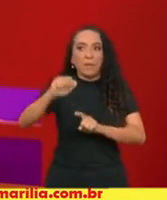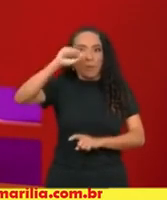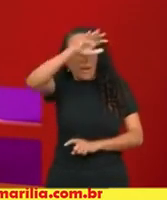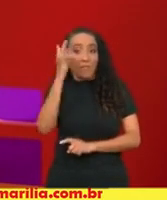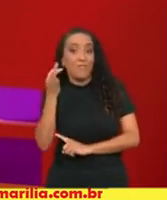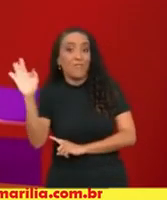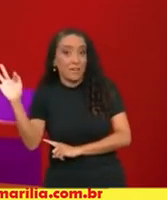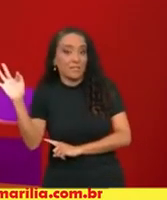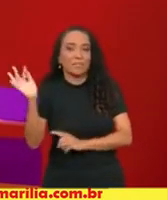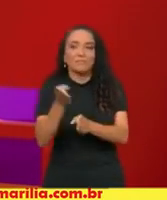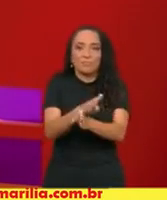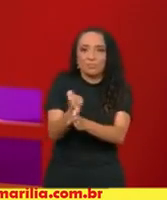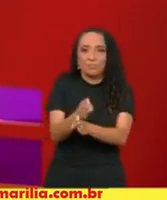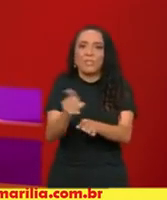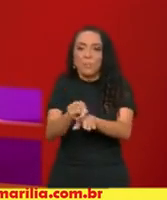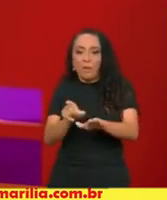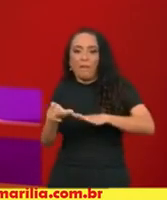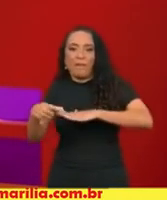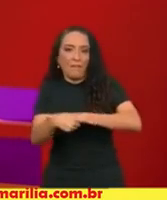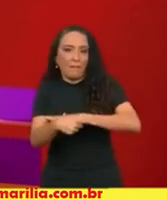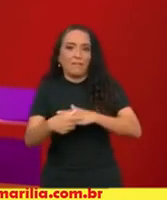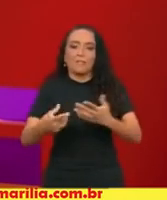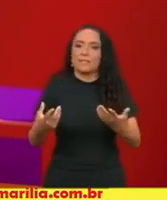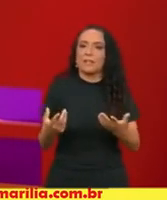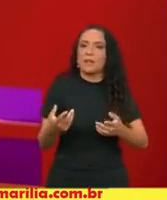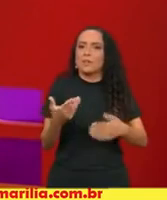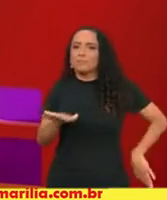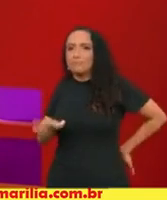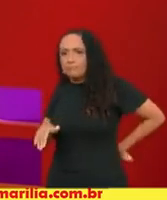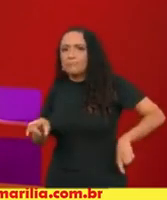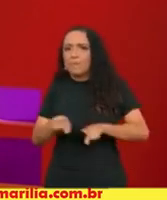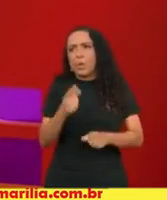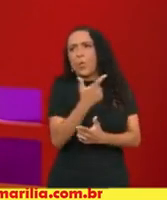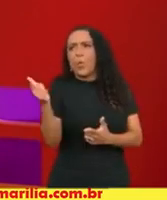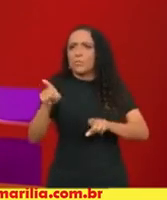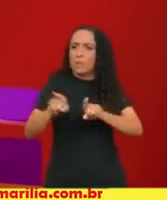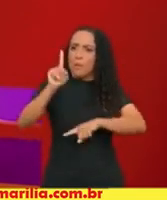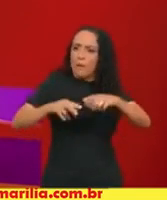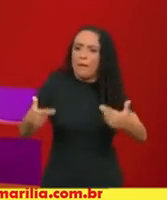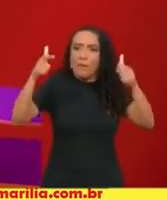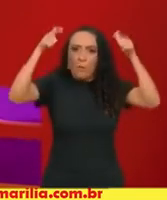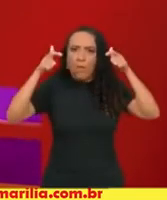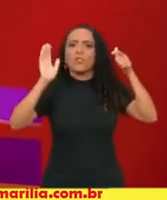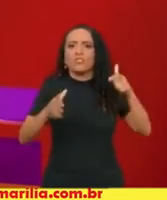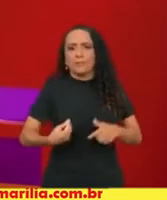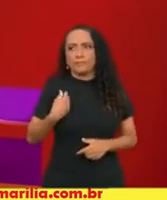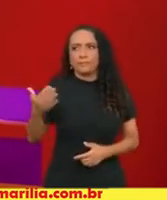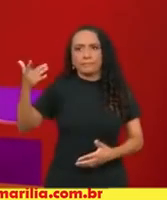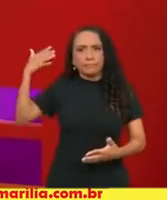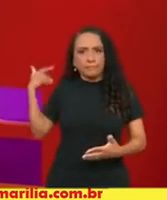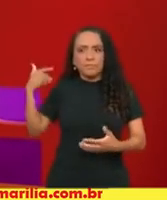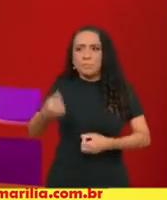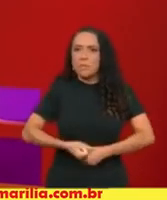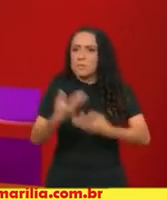a atual divisa com a Guiana francesa. Fora, né, outros mecanismos que o Império já havia, né, vivenciado de expressão